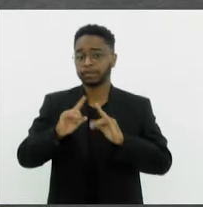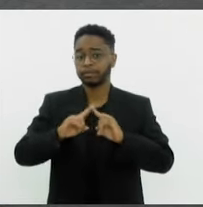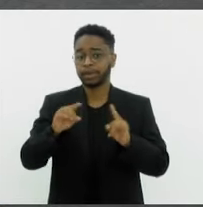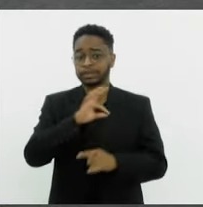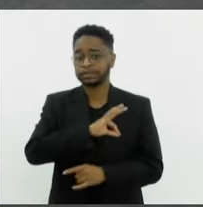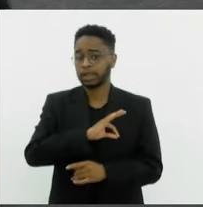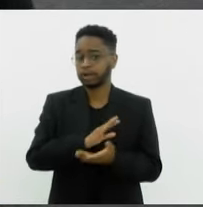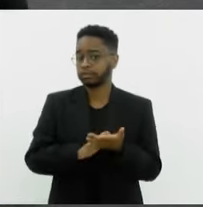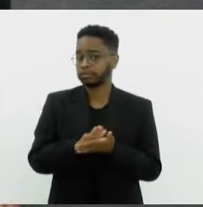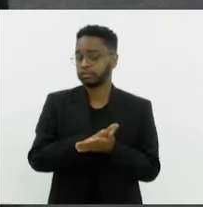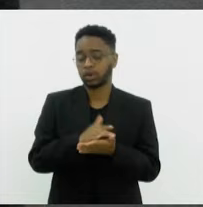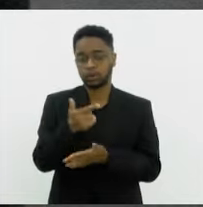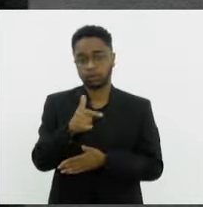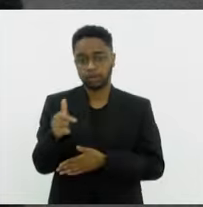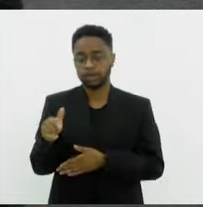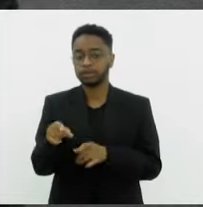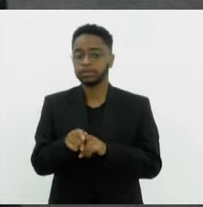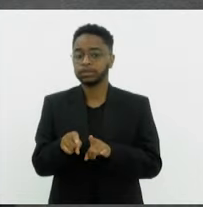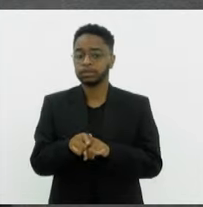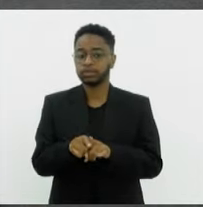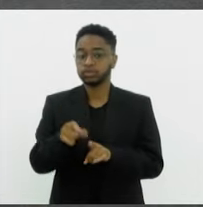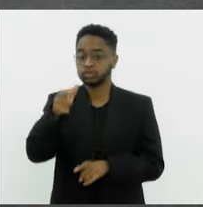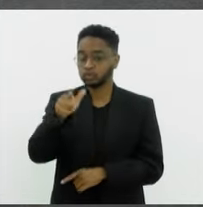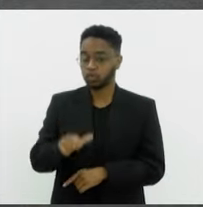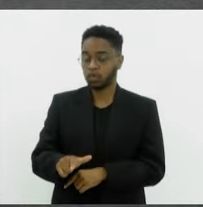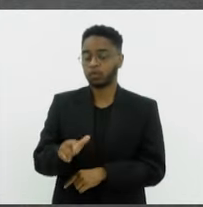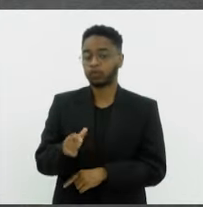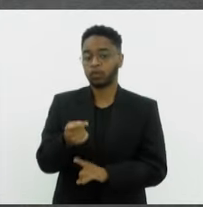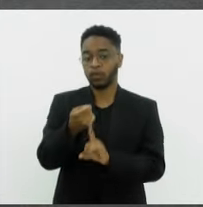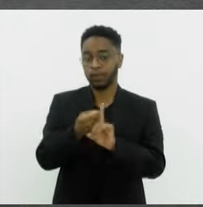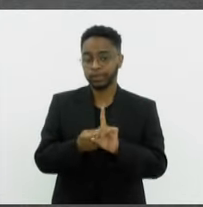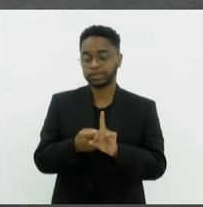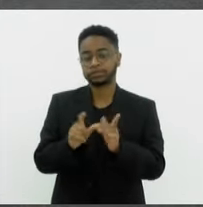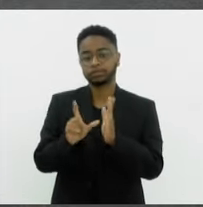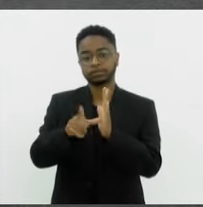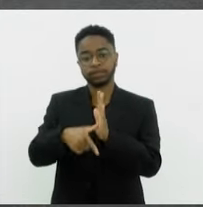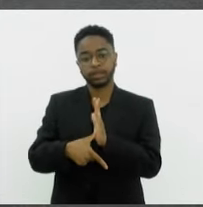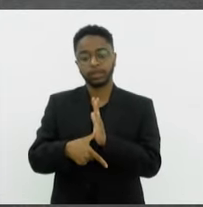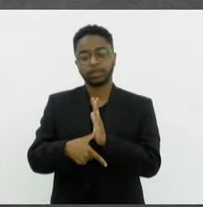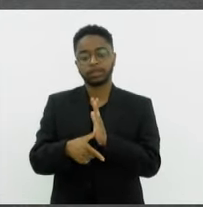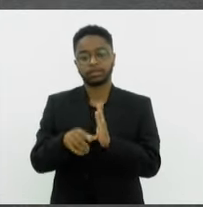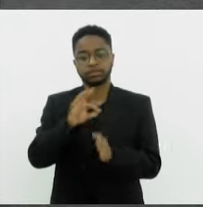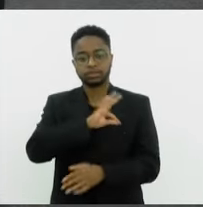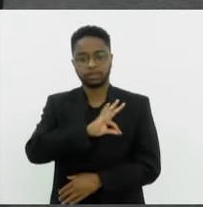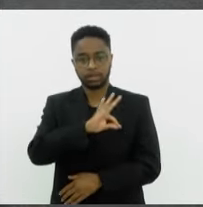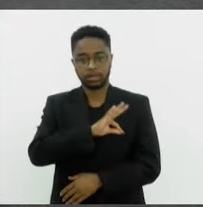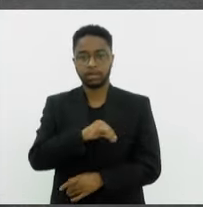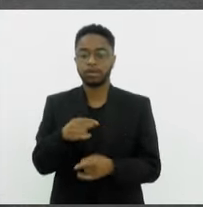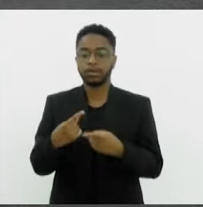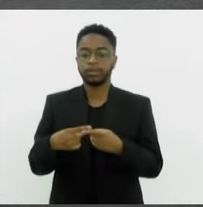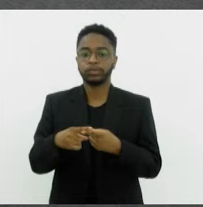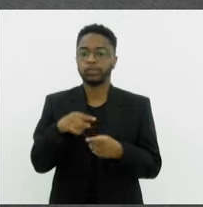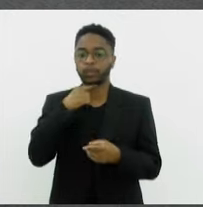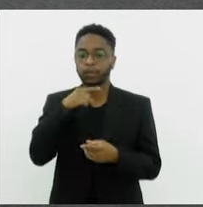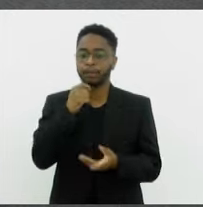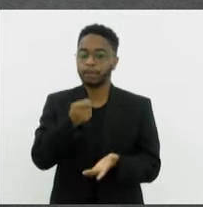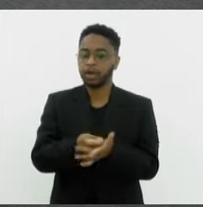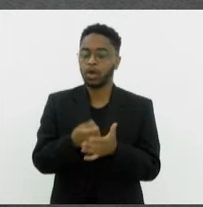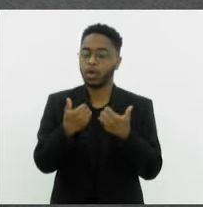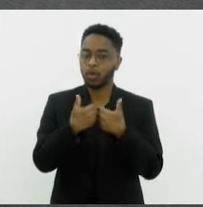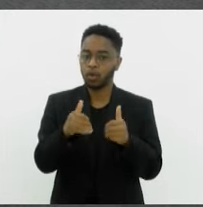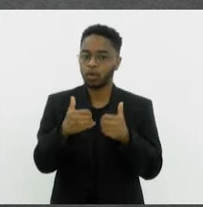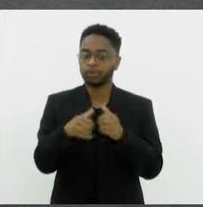um reconhecimento, e que por mais um mês estão com seus salários atrasados, com a sua passagem de ônibus atrasada, com